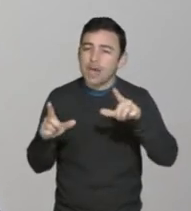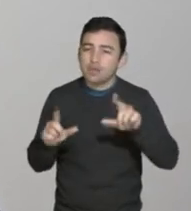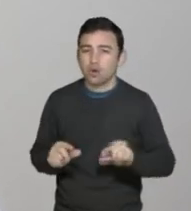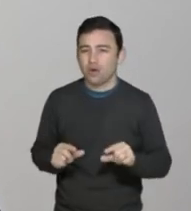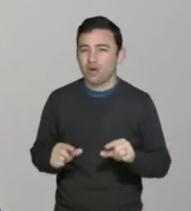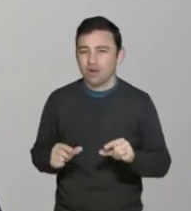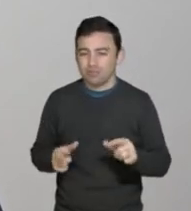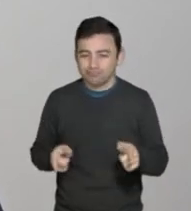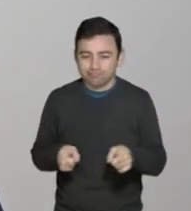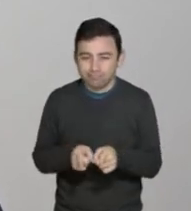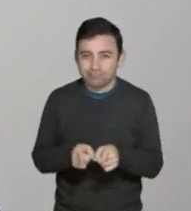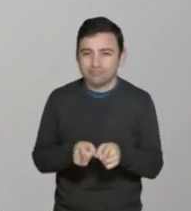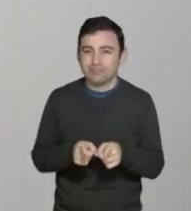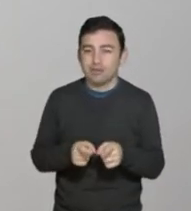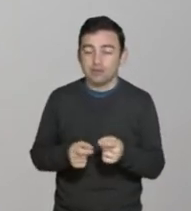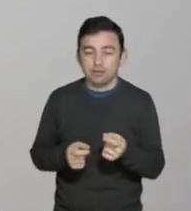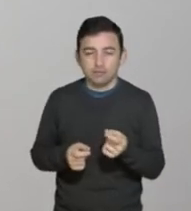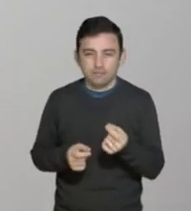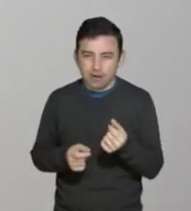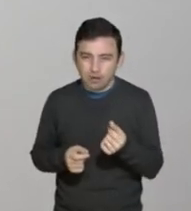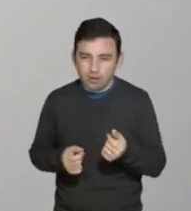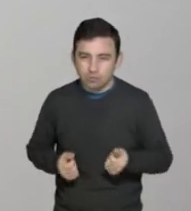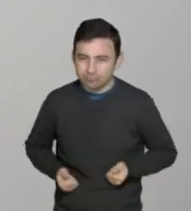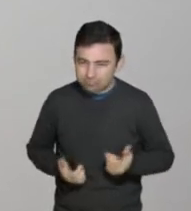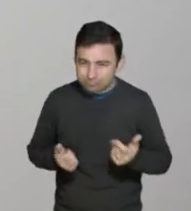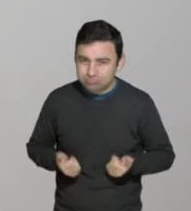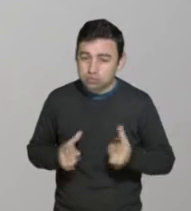da despesa, principalmente agora que nós estamos aí